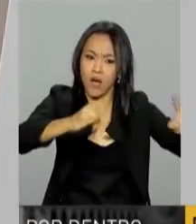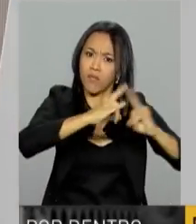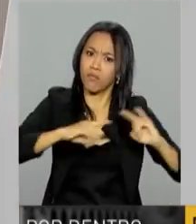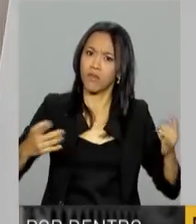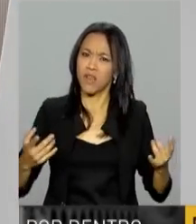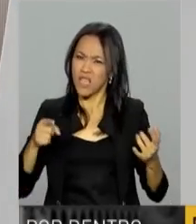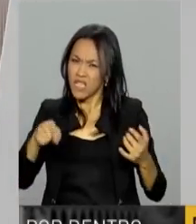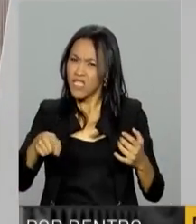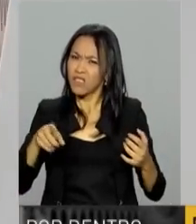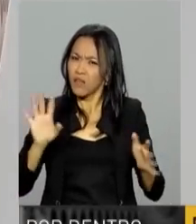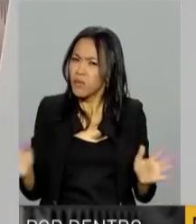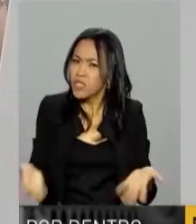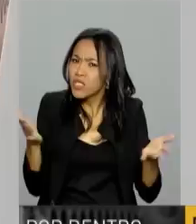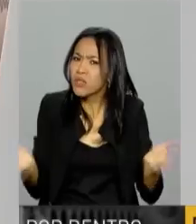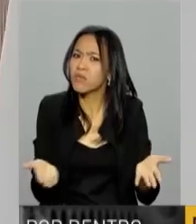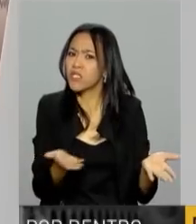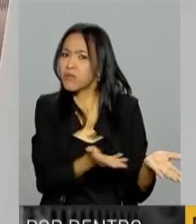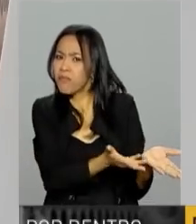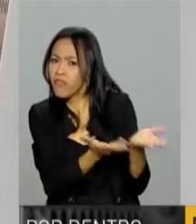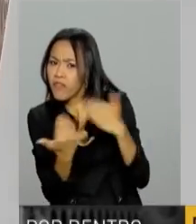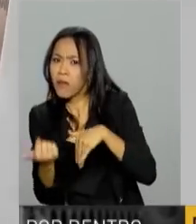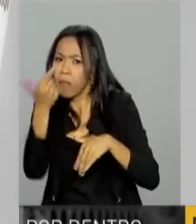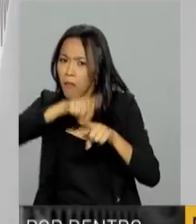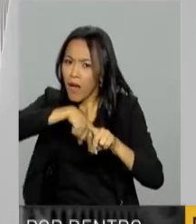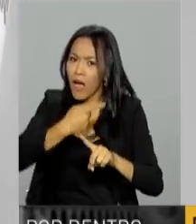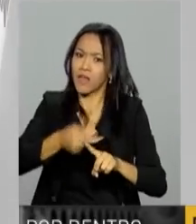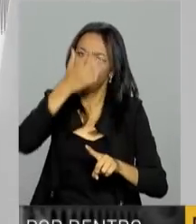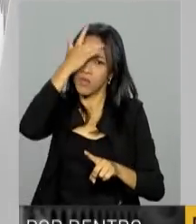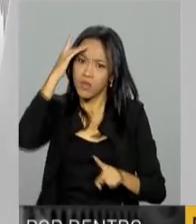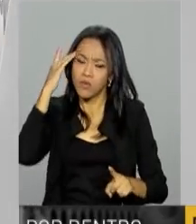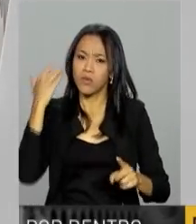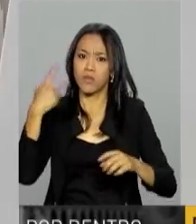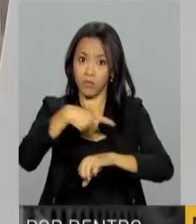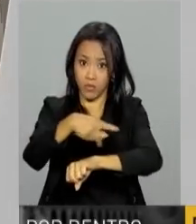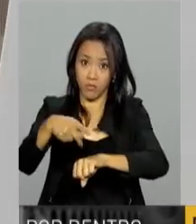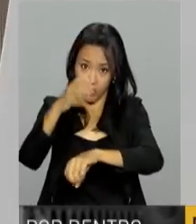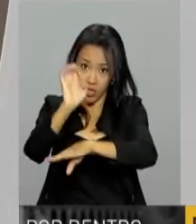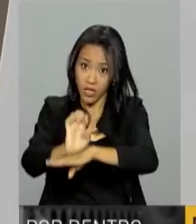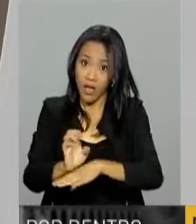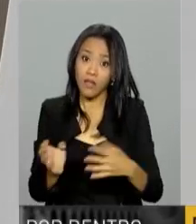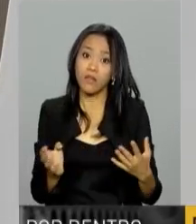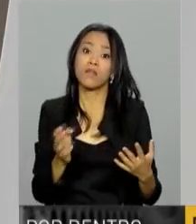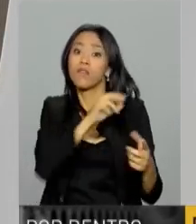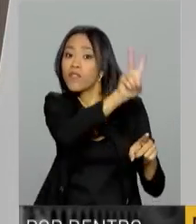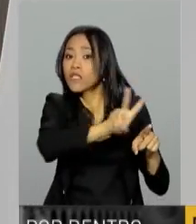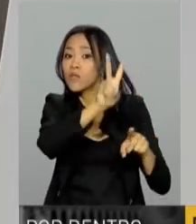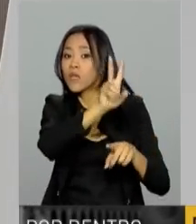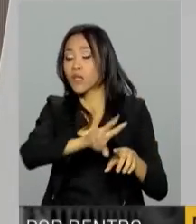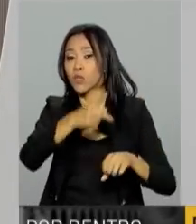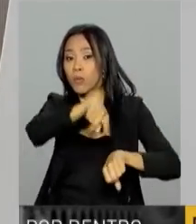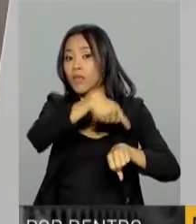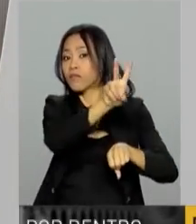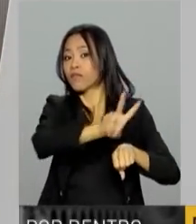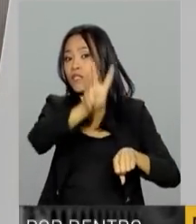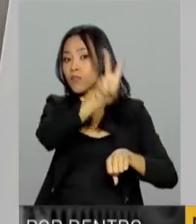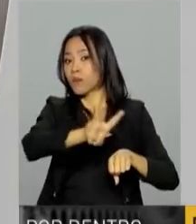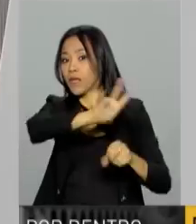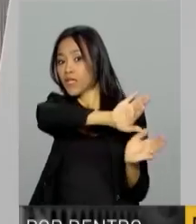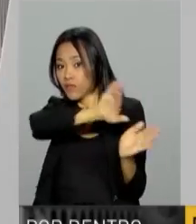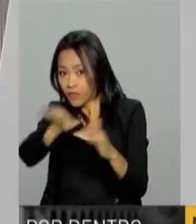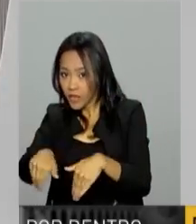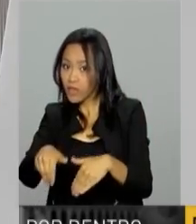mais dois lanços migrassem do estado com o governo federal avalia essa idéia de fato resolveria parte do